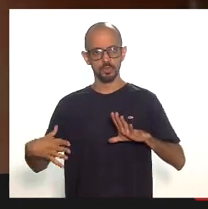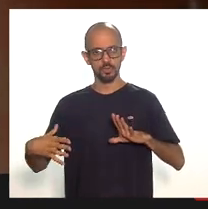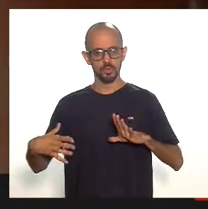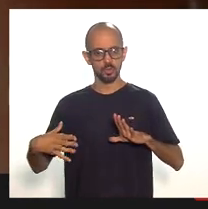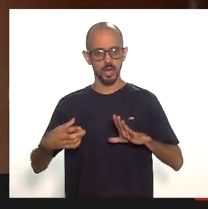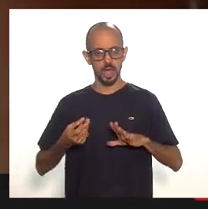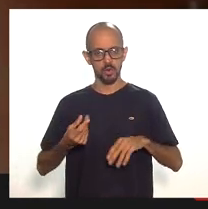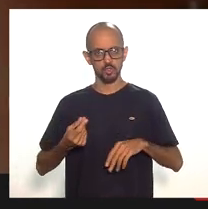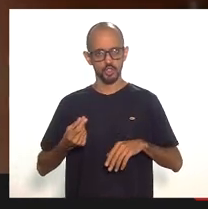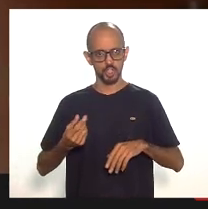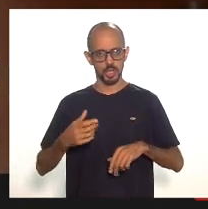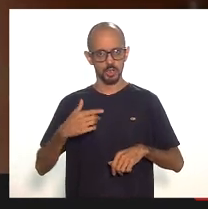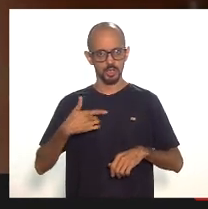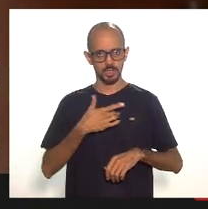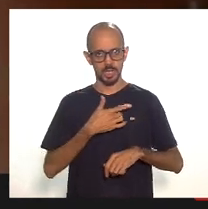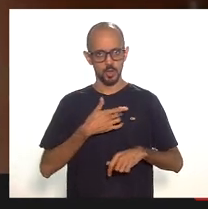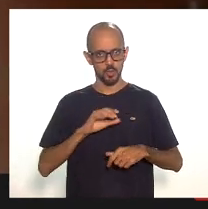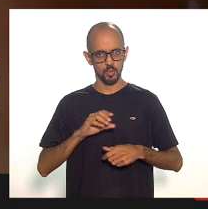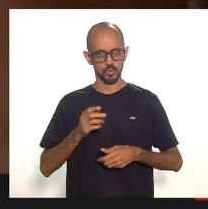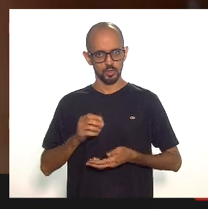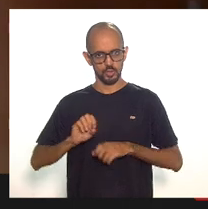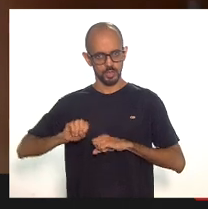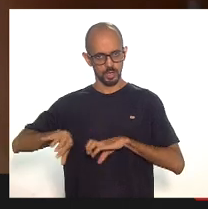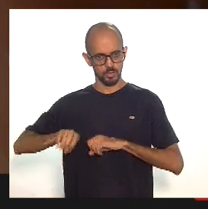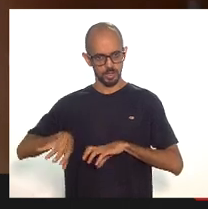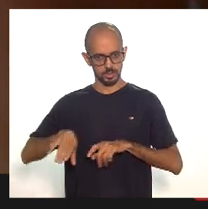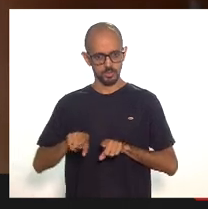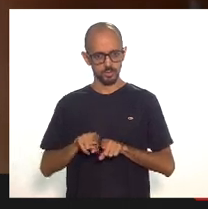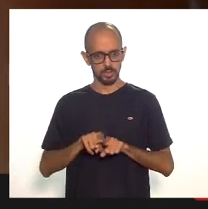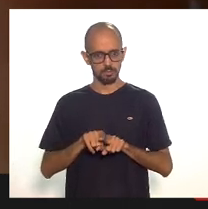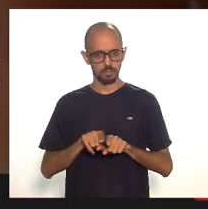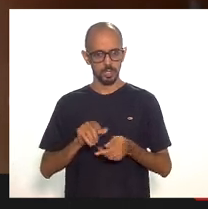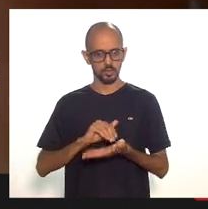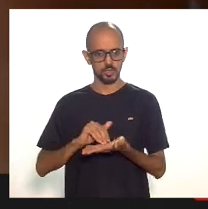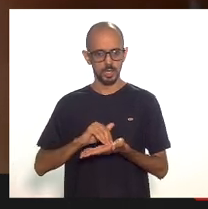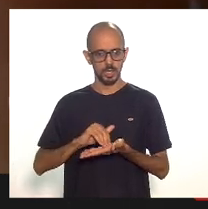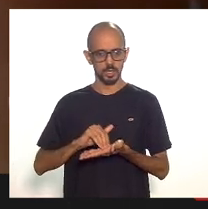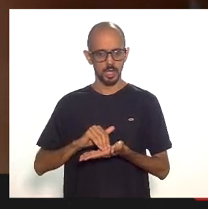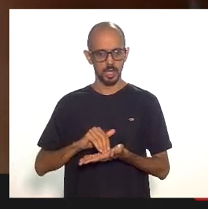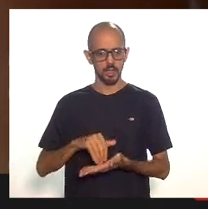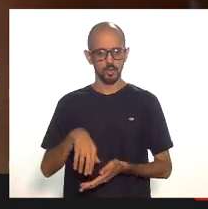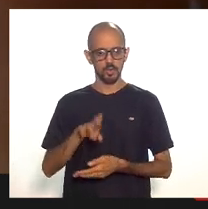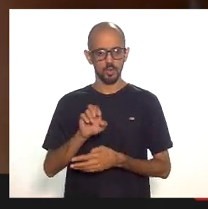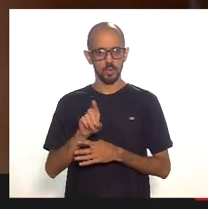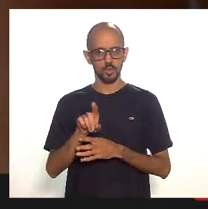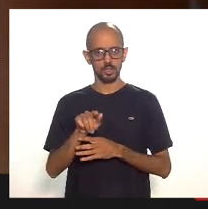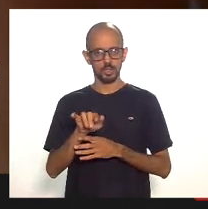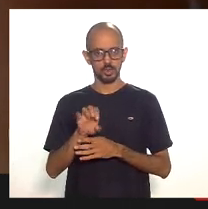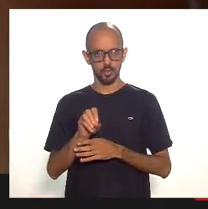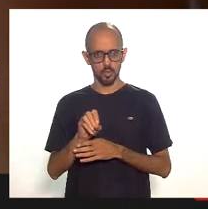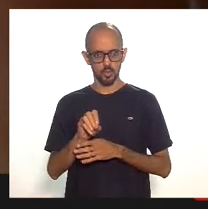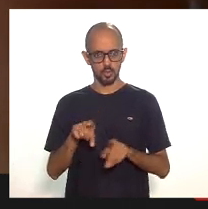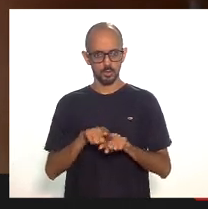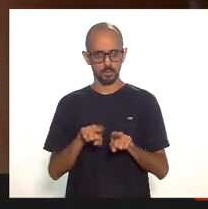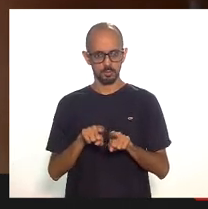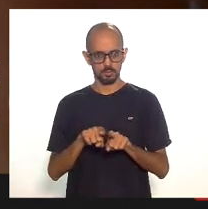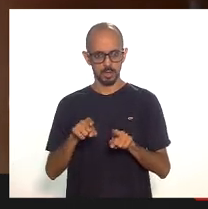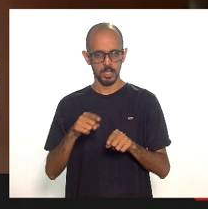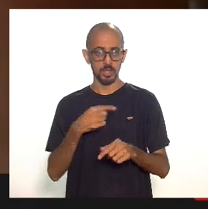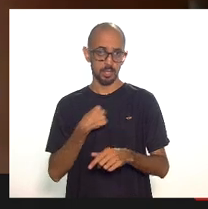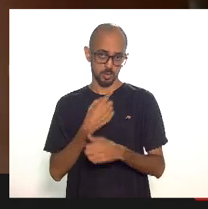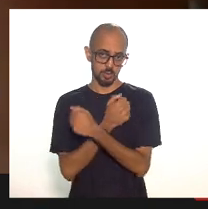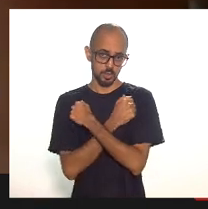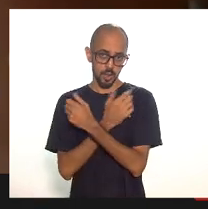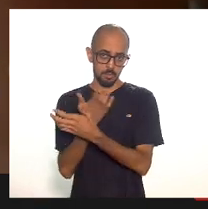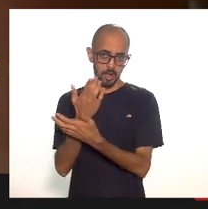disse o secretário Rodrigo Oliveira, para quem eu mando um especial abraço, sem falar os subfinanciamentos pontuais, como no ano